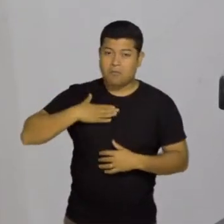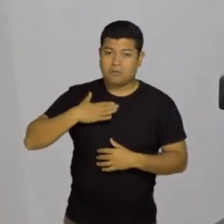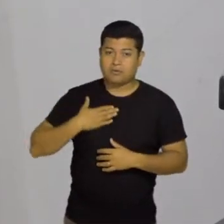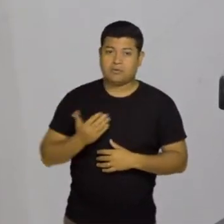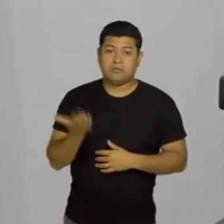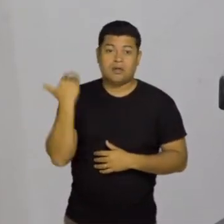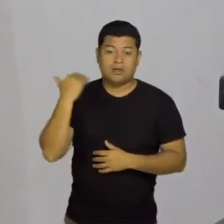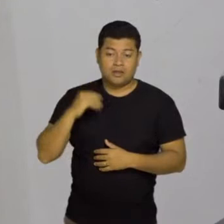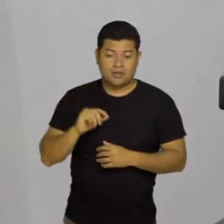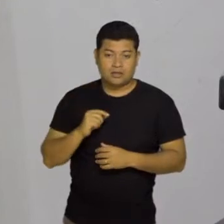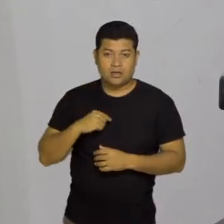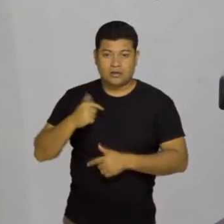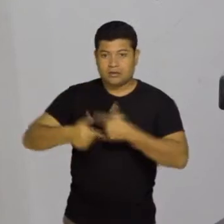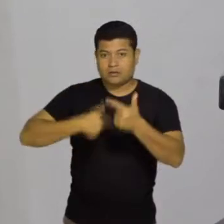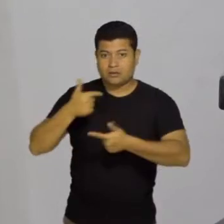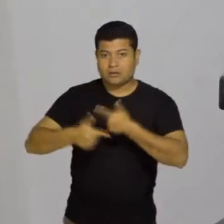trabalhando